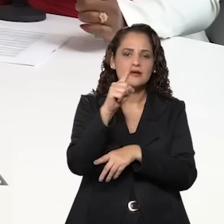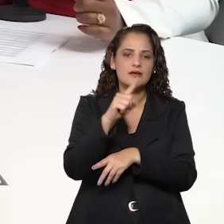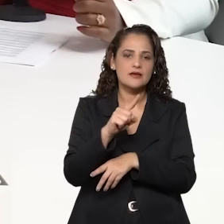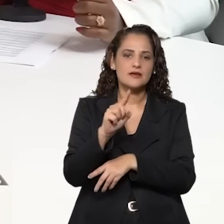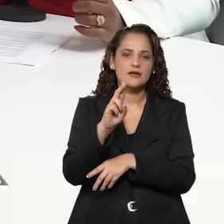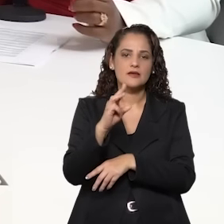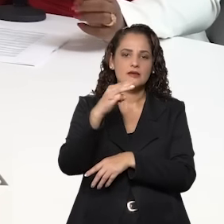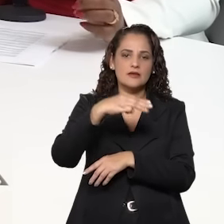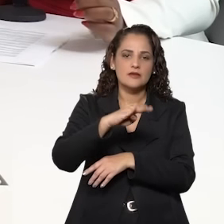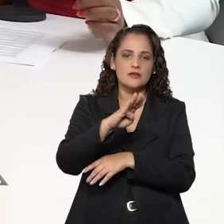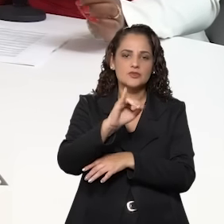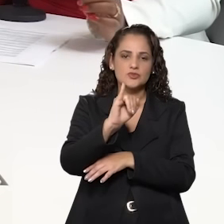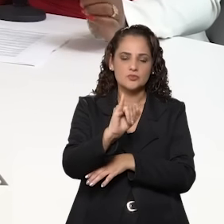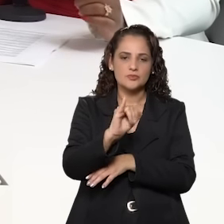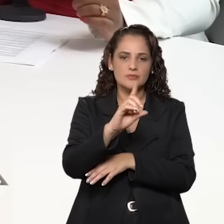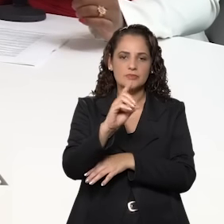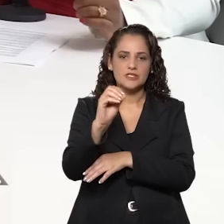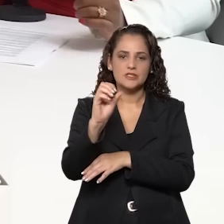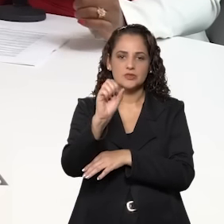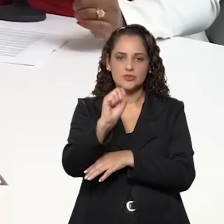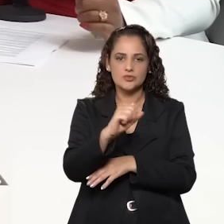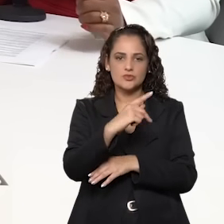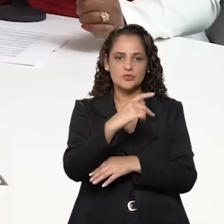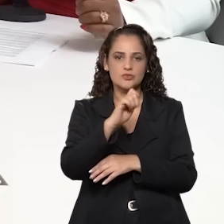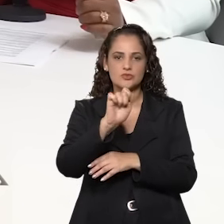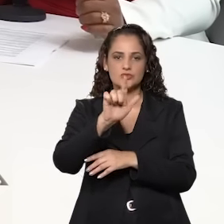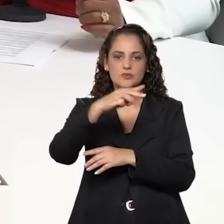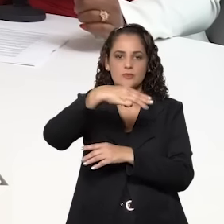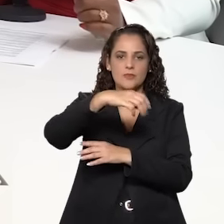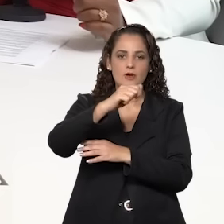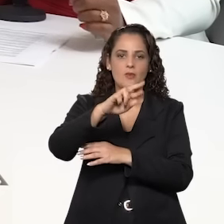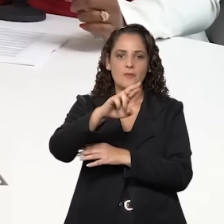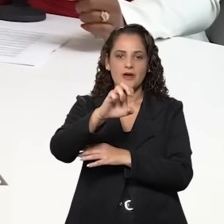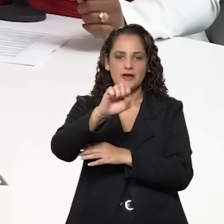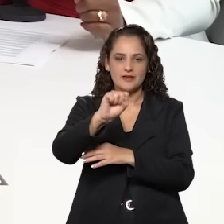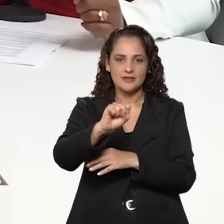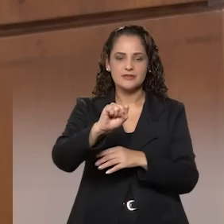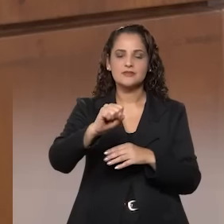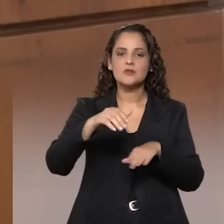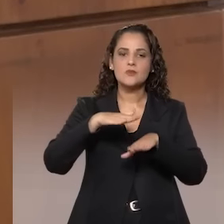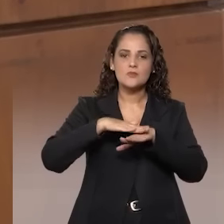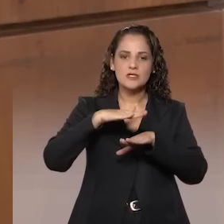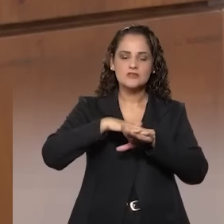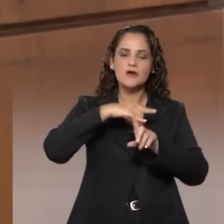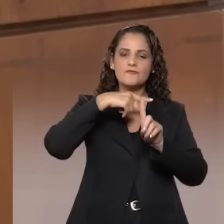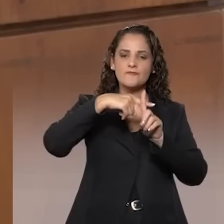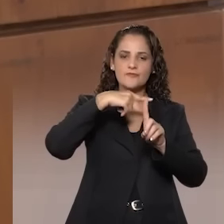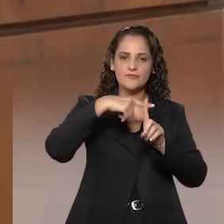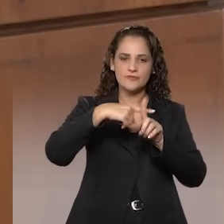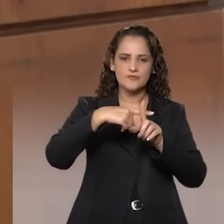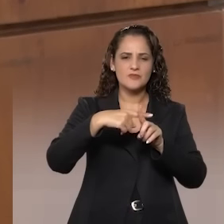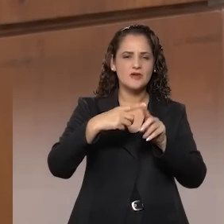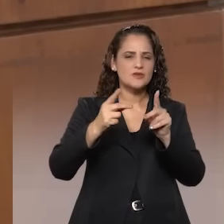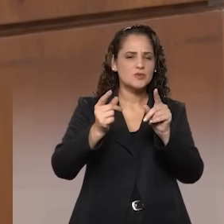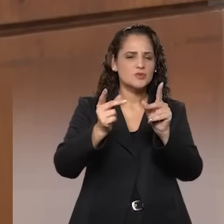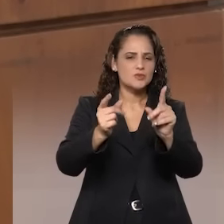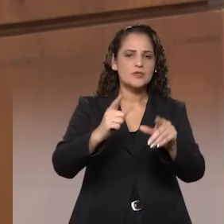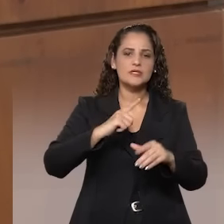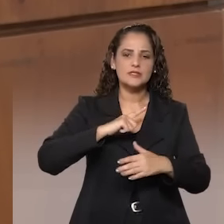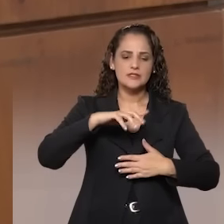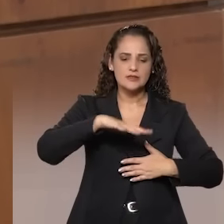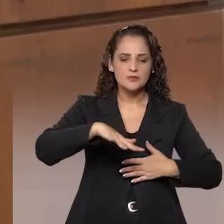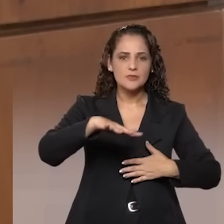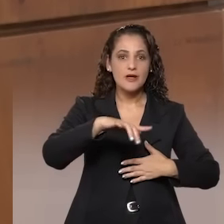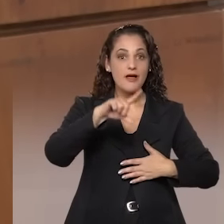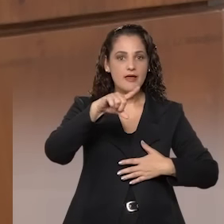longevas que a gente tem eu acho no mercado eh a importância disso eu queria falar também sobre como é que a gente faz